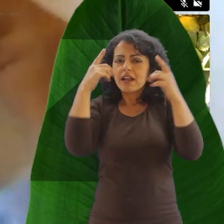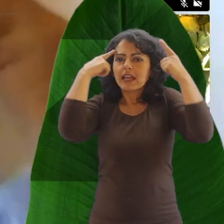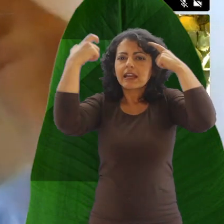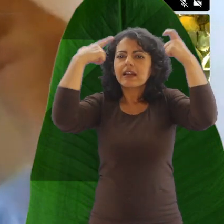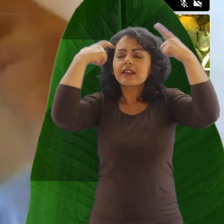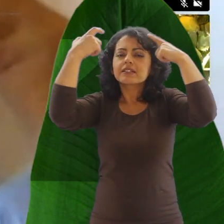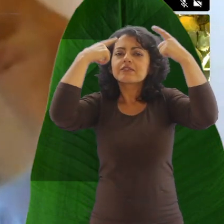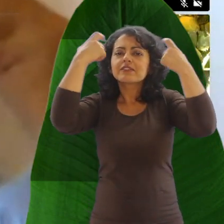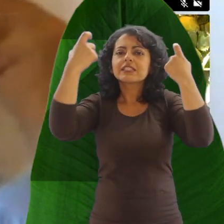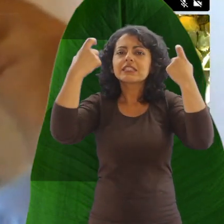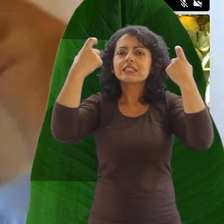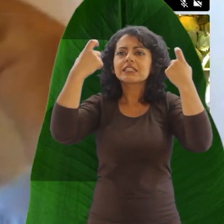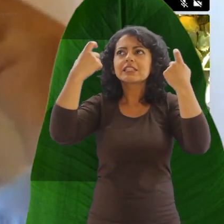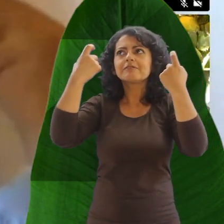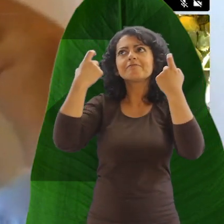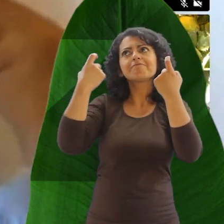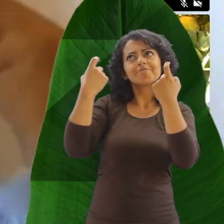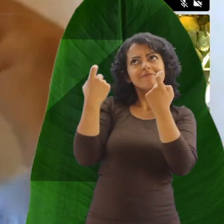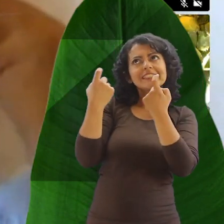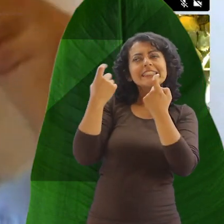como